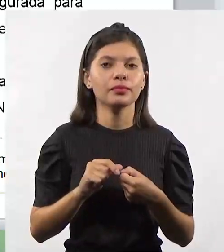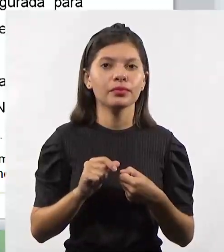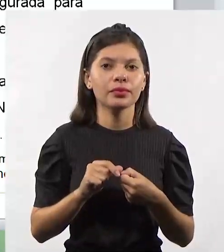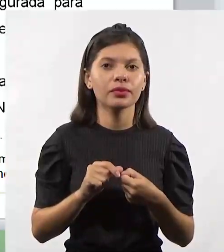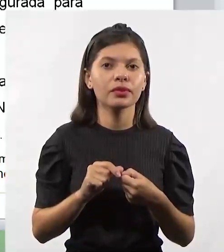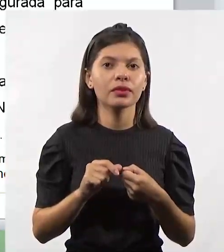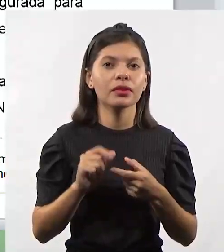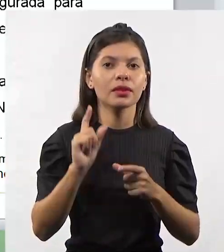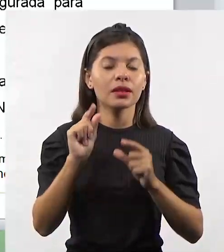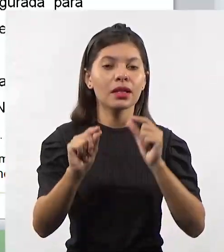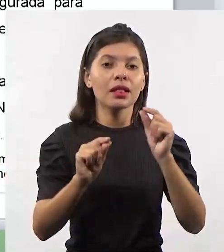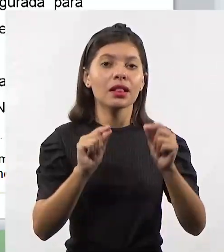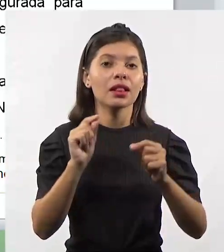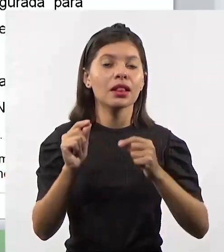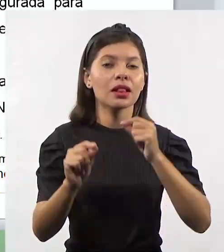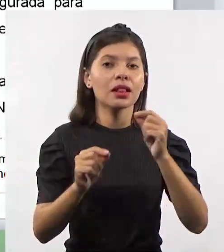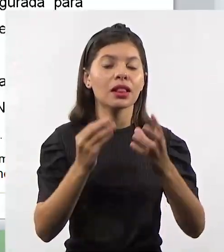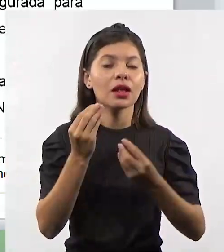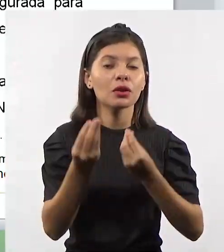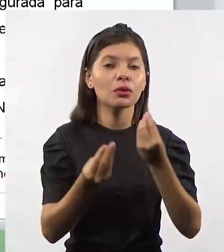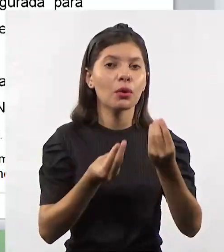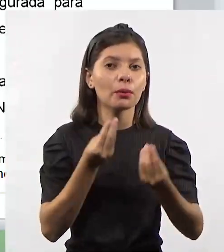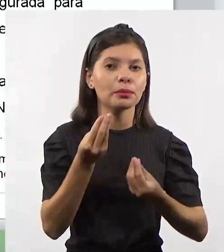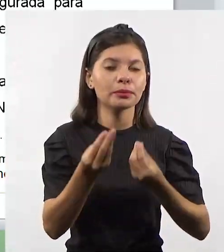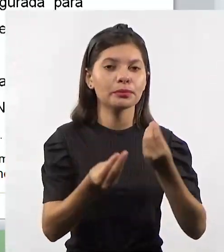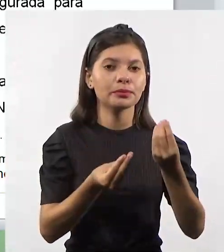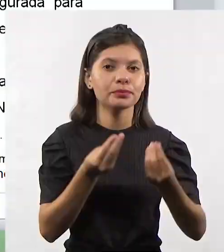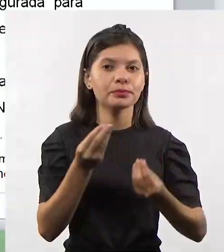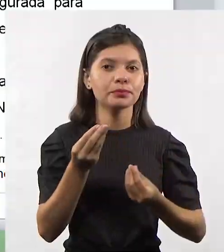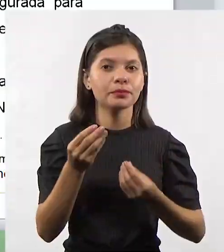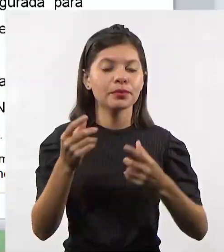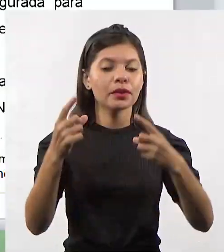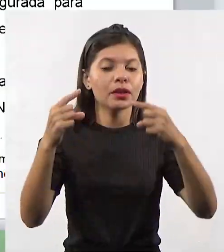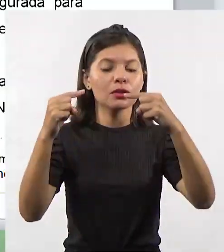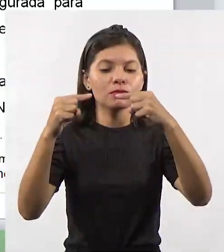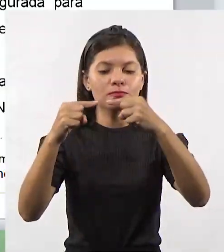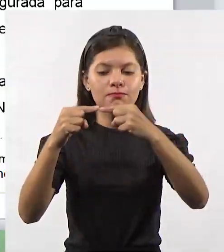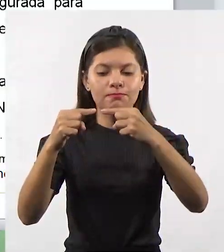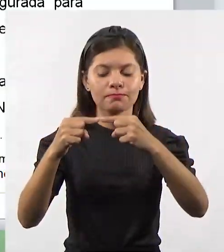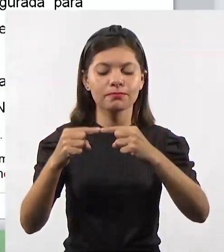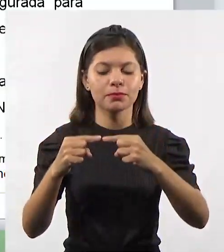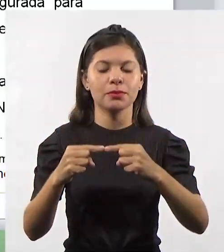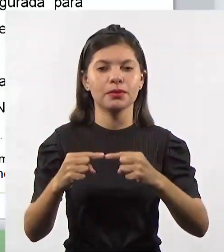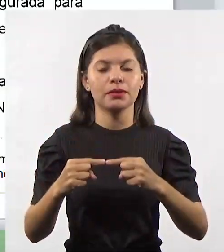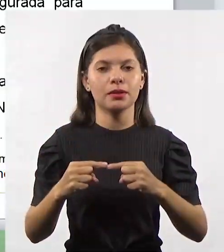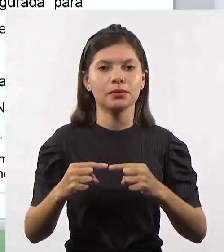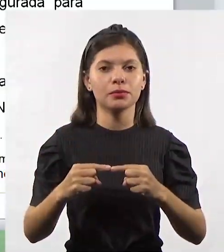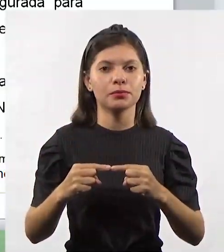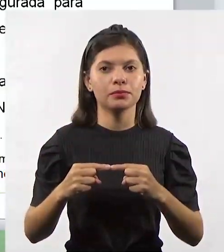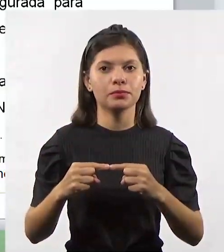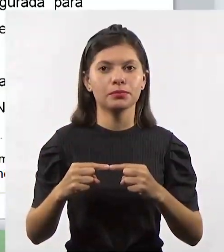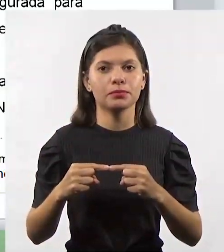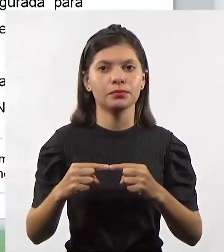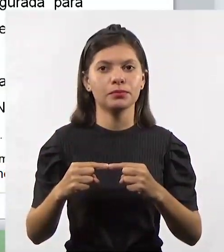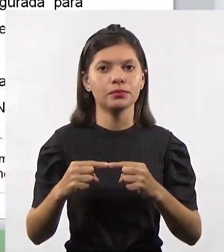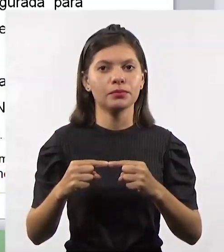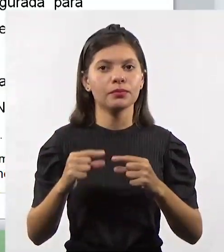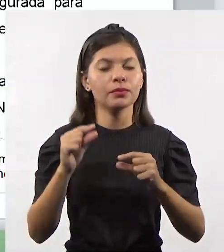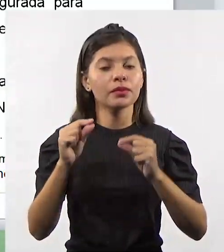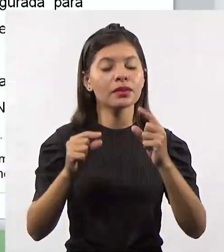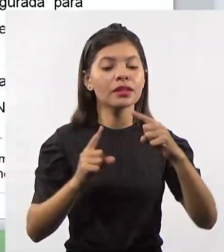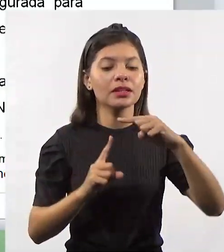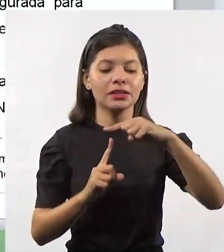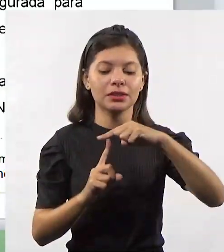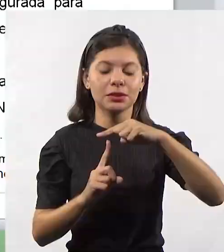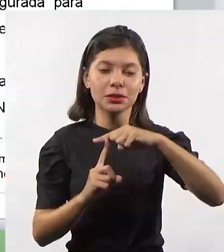é a partir do critério é de tipo